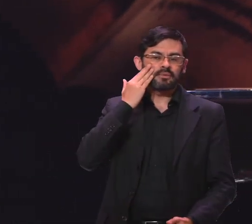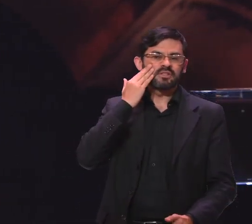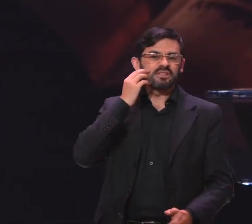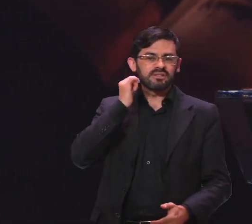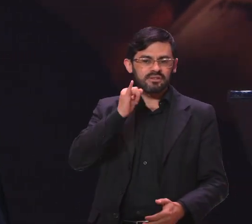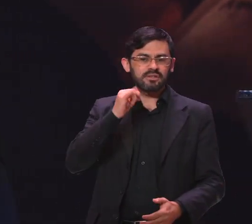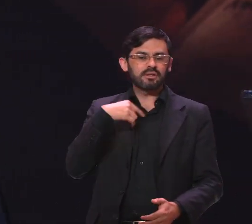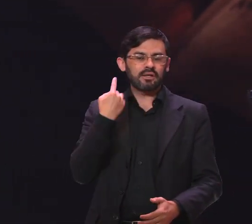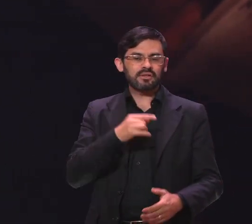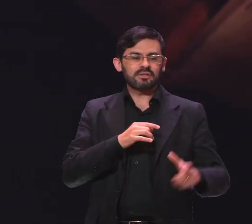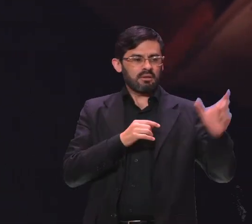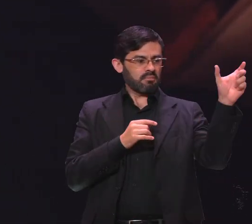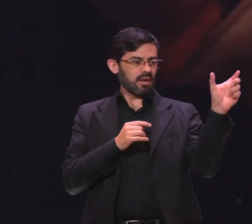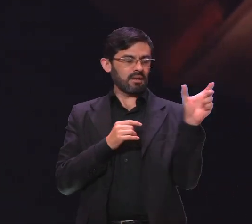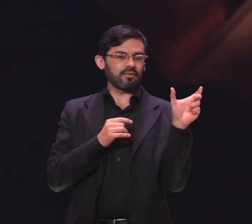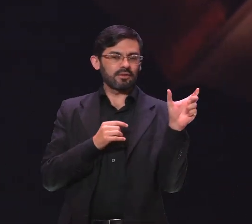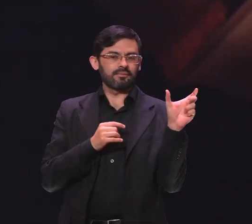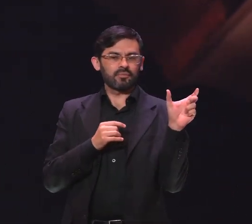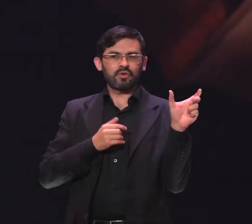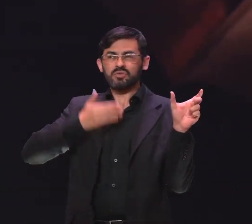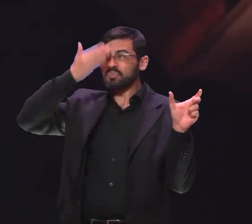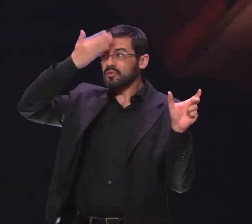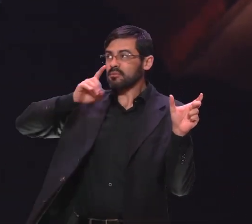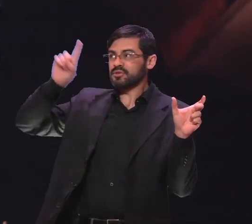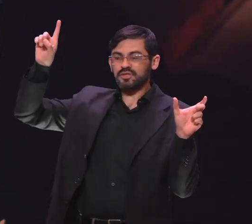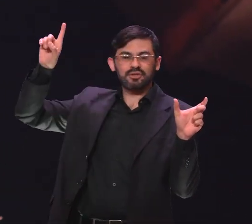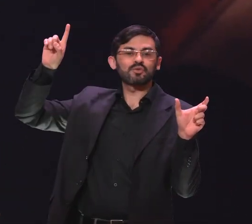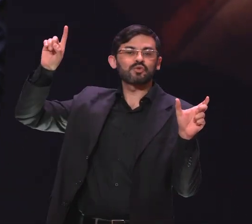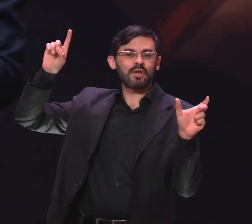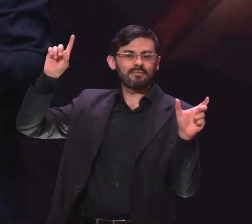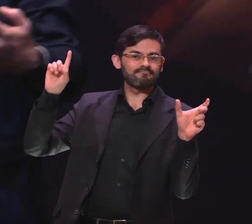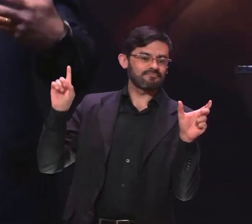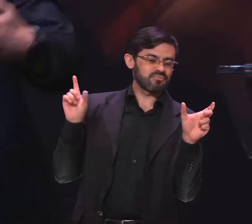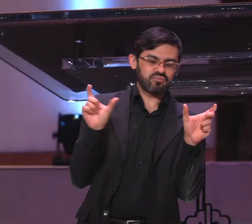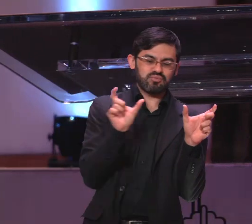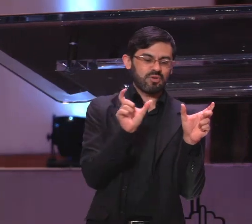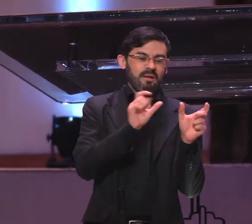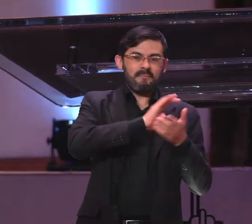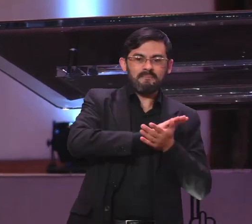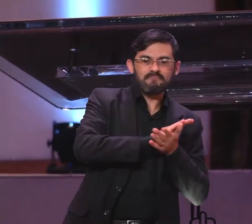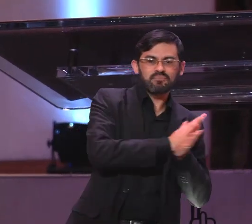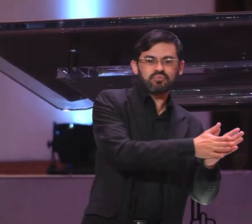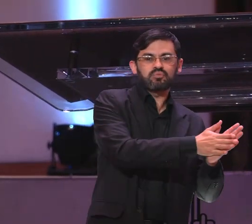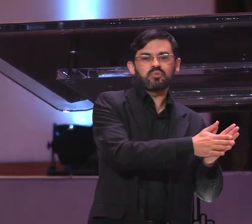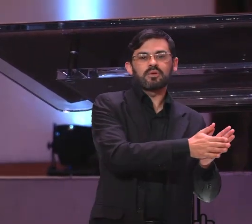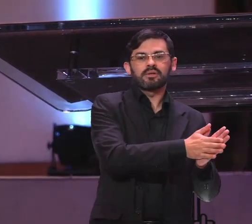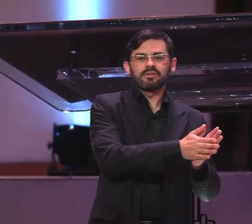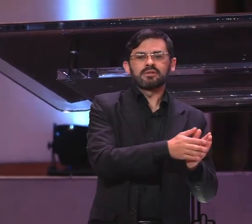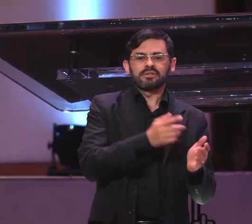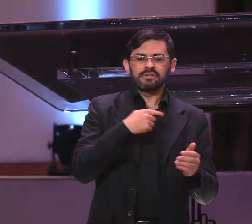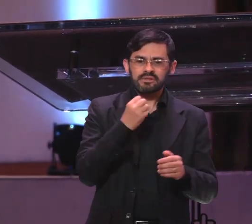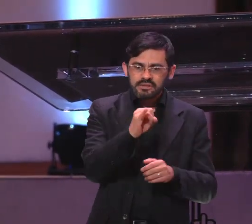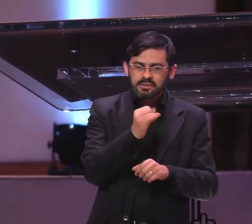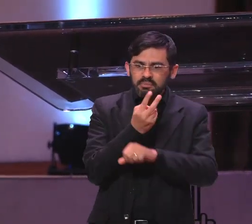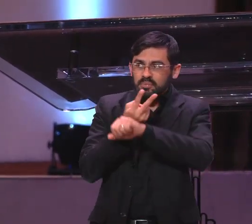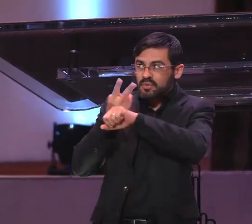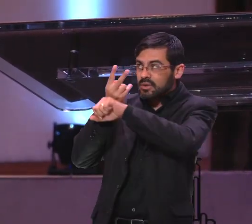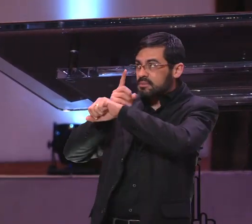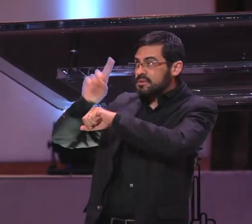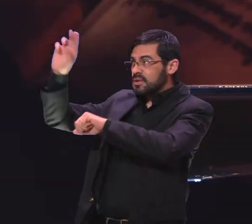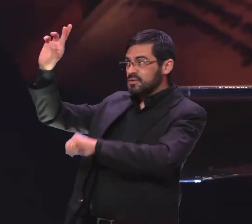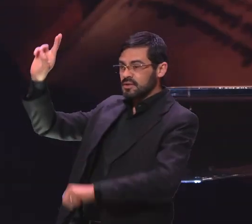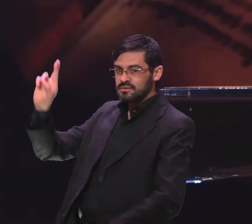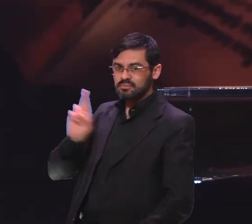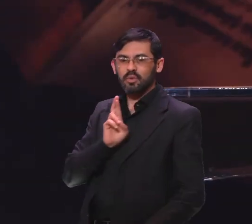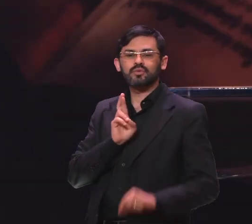as profecias, mediante a palavra de Deus, quando a gente busca no Senhor resposta, a palavra de Deus